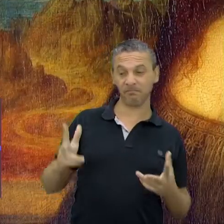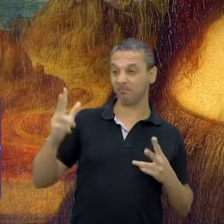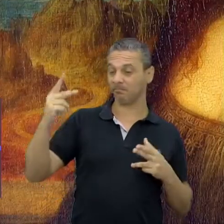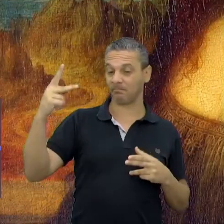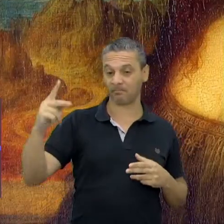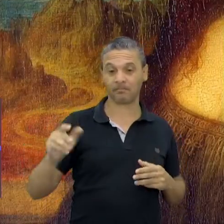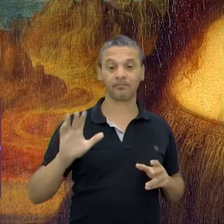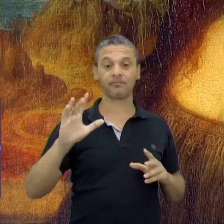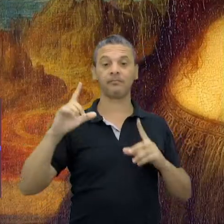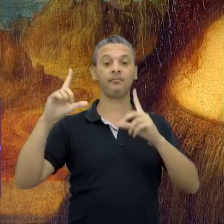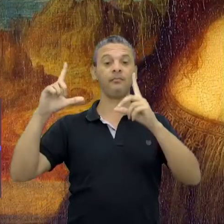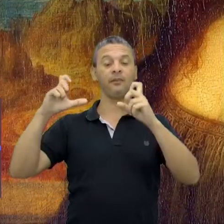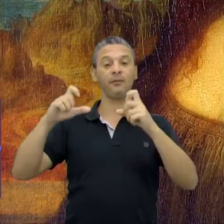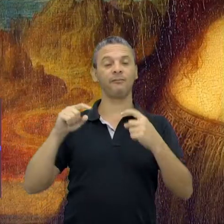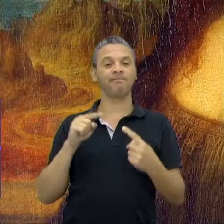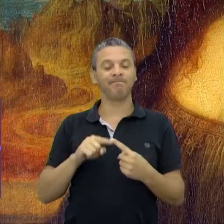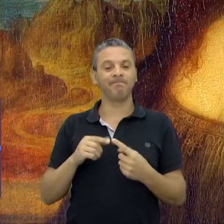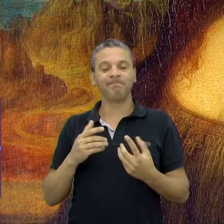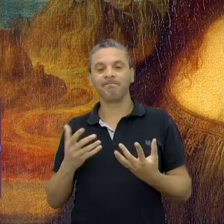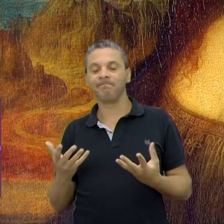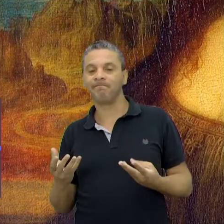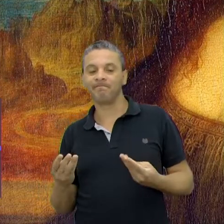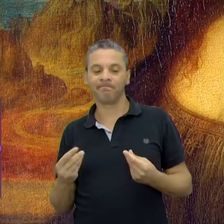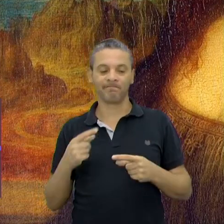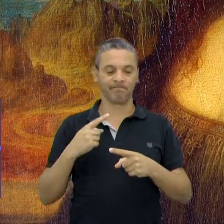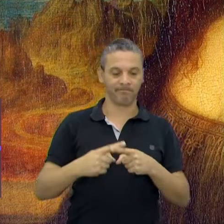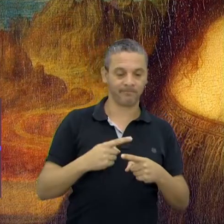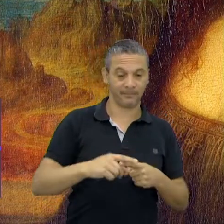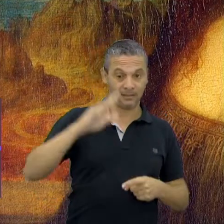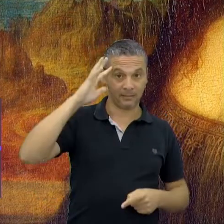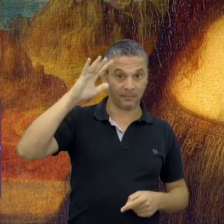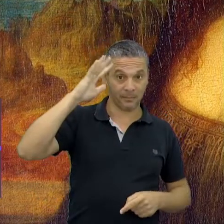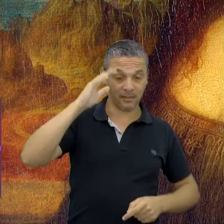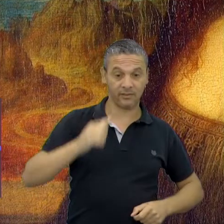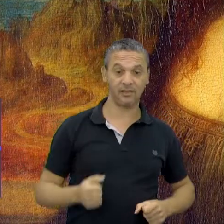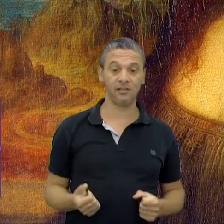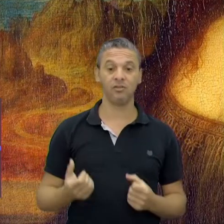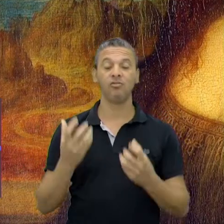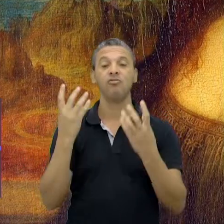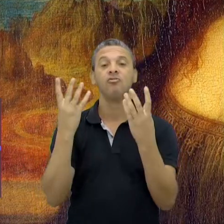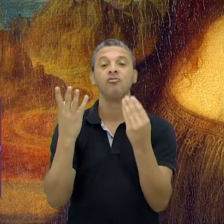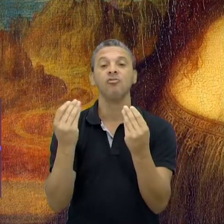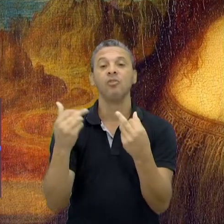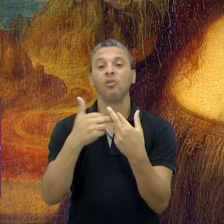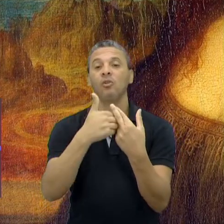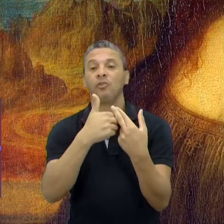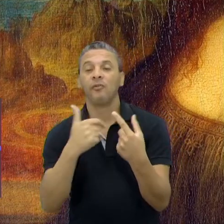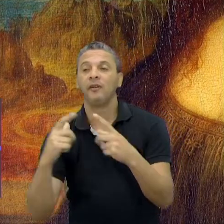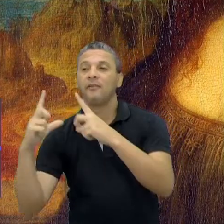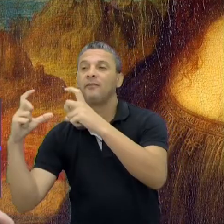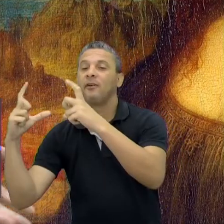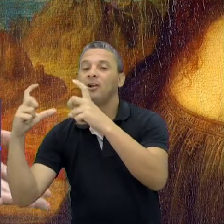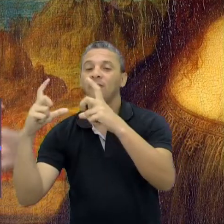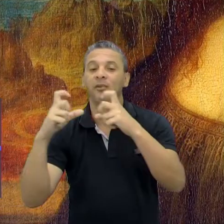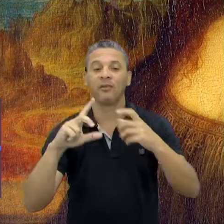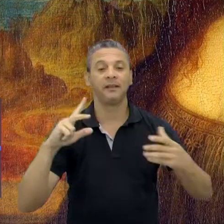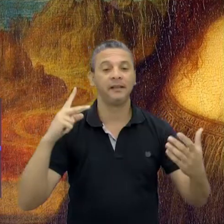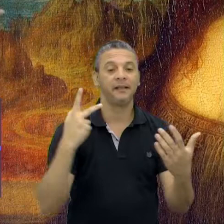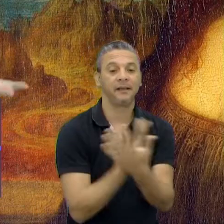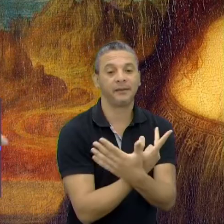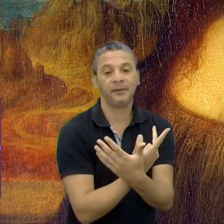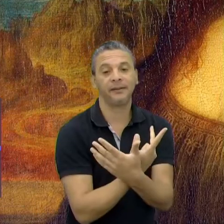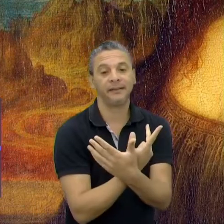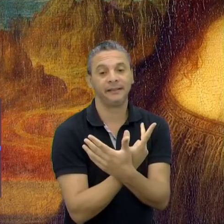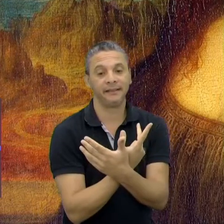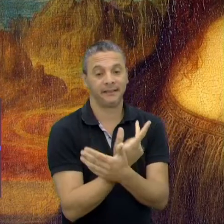da fotografia ela é muito delicada porque, imagina, são várias poses aí que a gente tem que acabam se tornando, entre